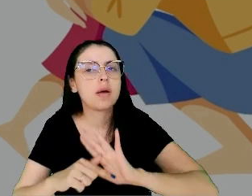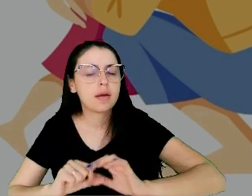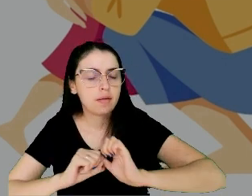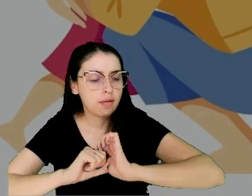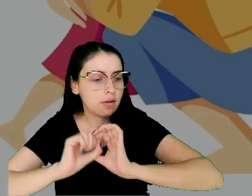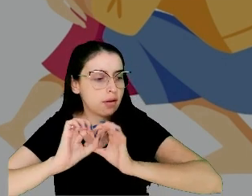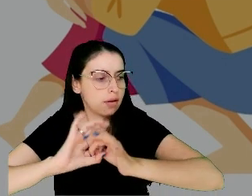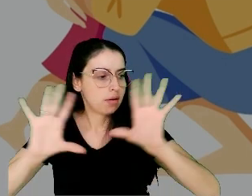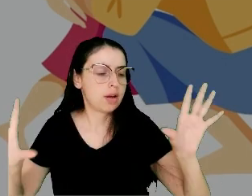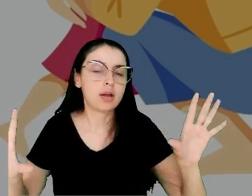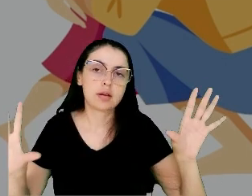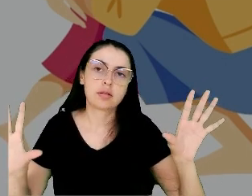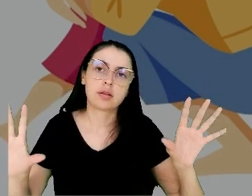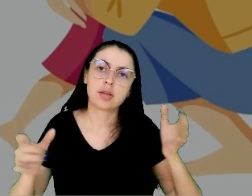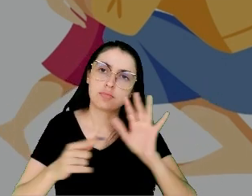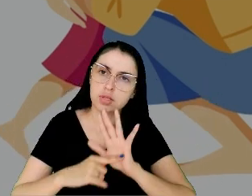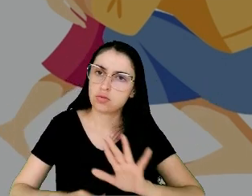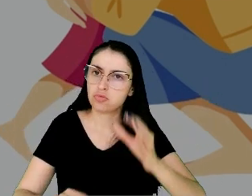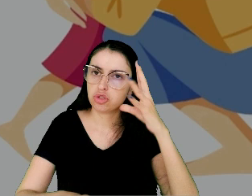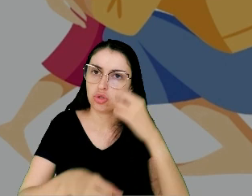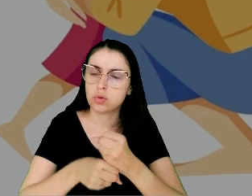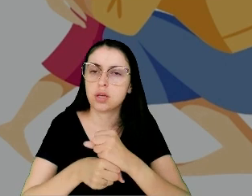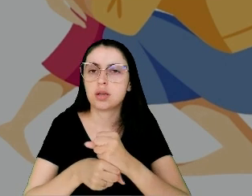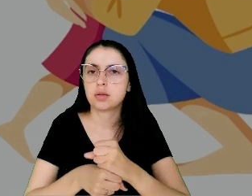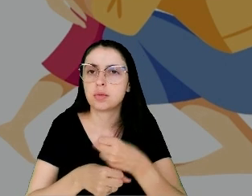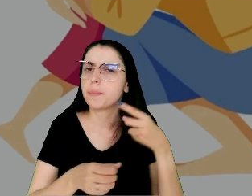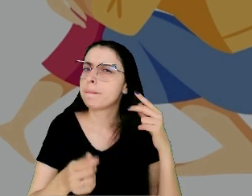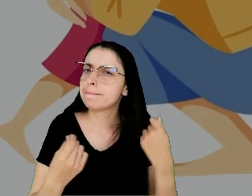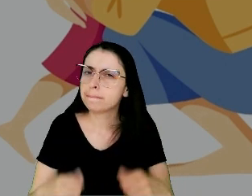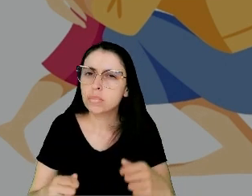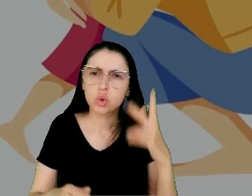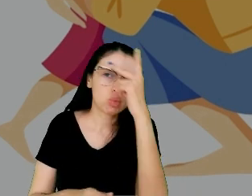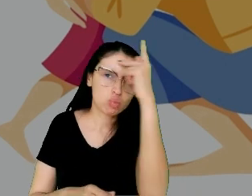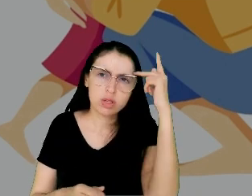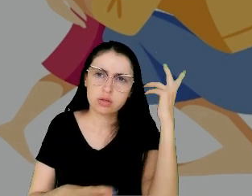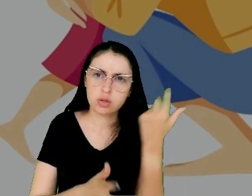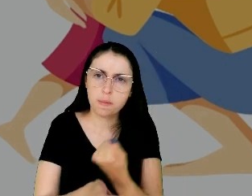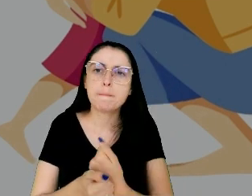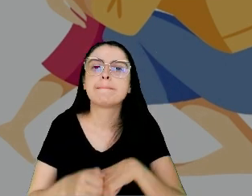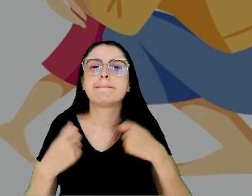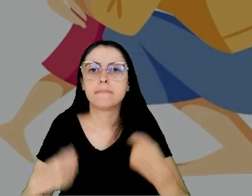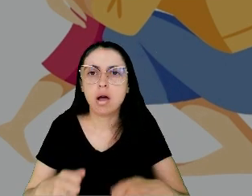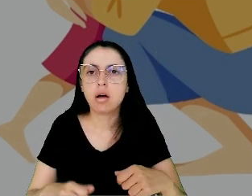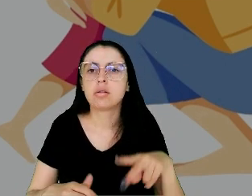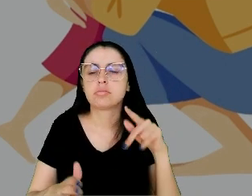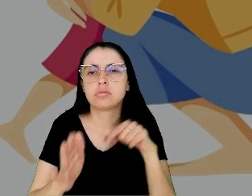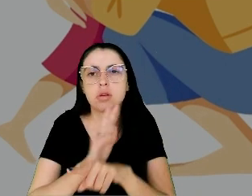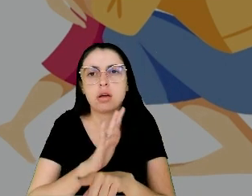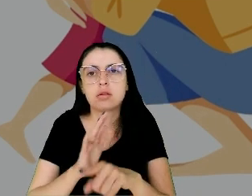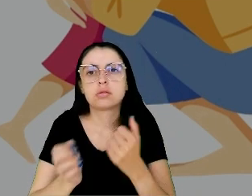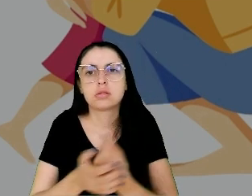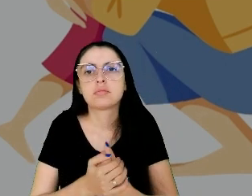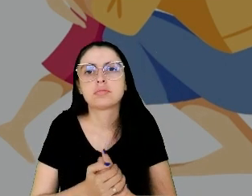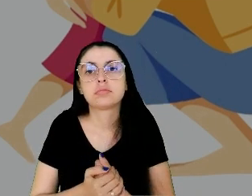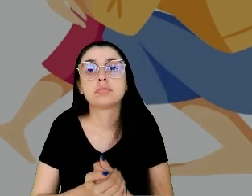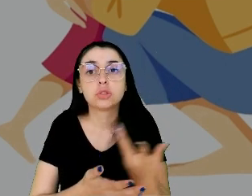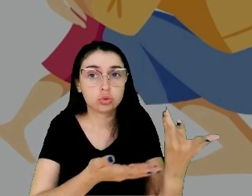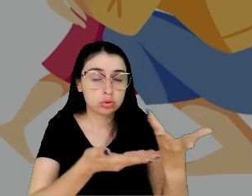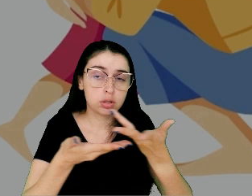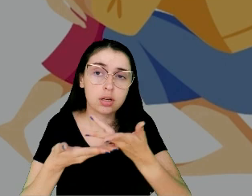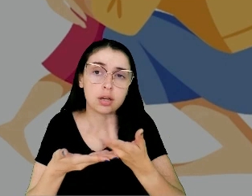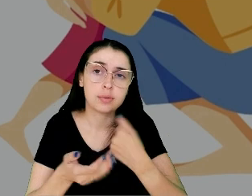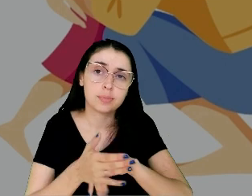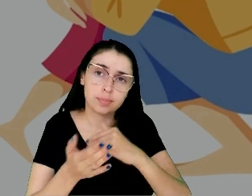desses dados e agora o acesso a todos ao monitoramento. E fica o convite como ponto